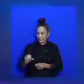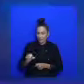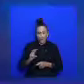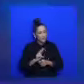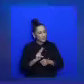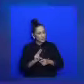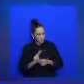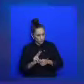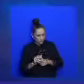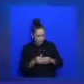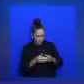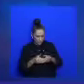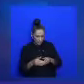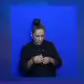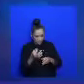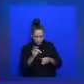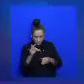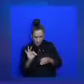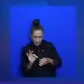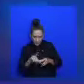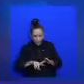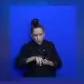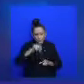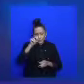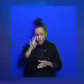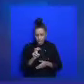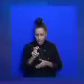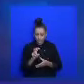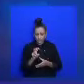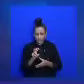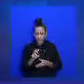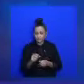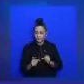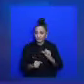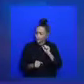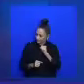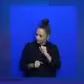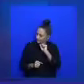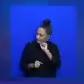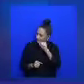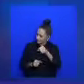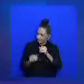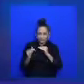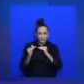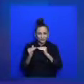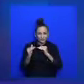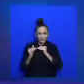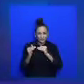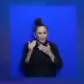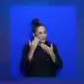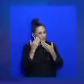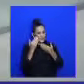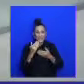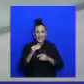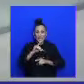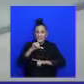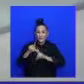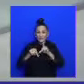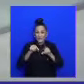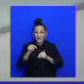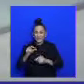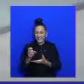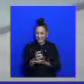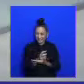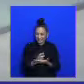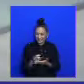69. Por favor, senhoras auditoras, as senhoras confirmam os 5 números sorteados. Sim, confirmo. Sim, confirmo. Muito obrigada. Esse